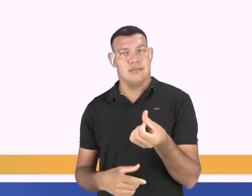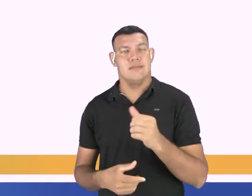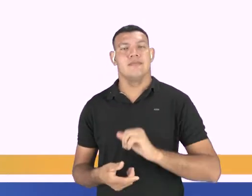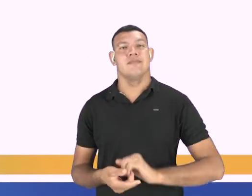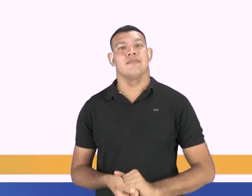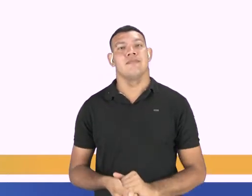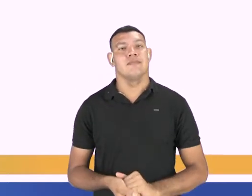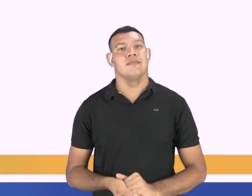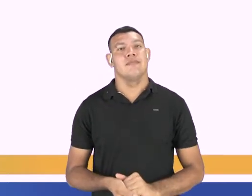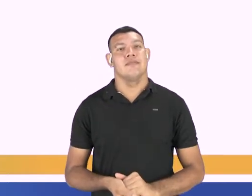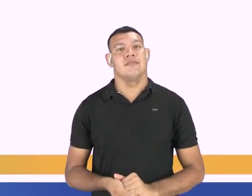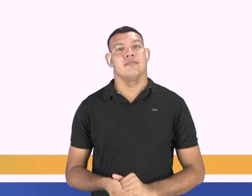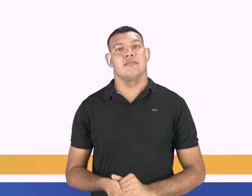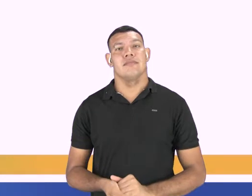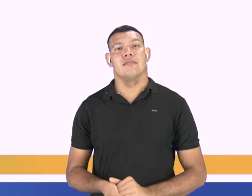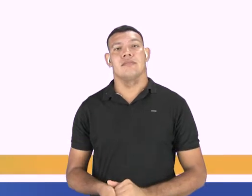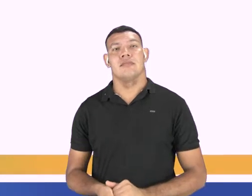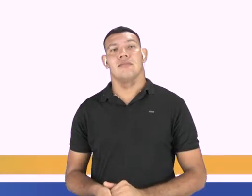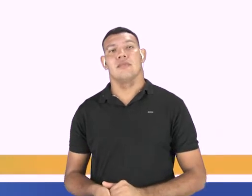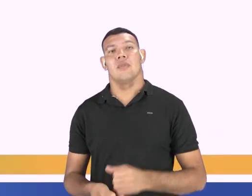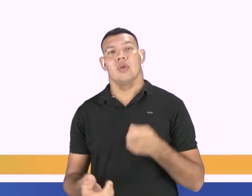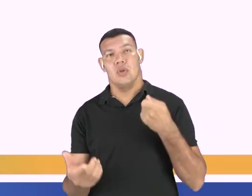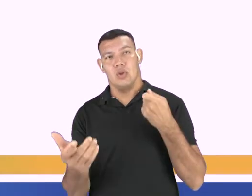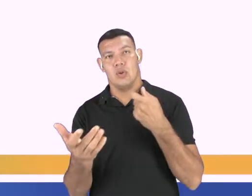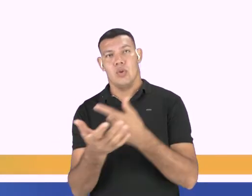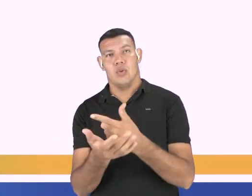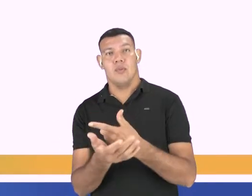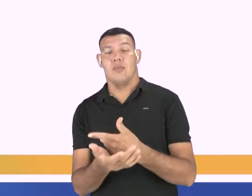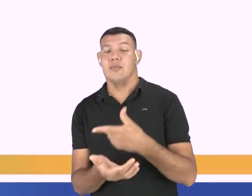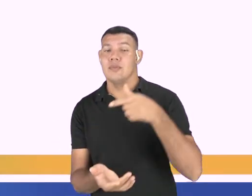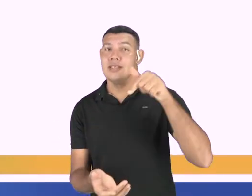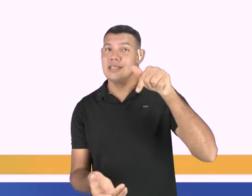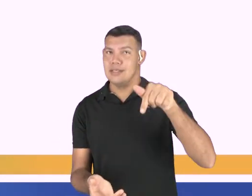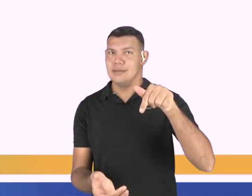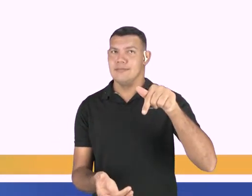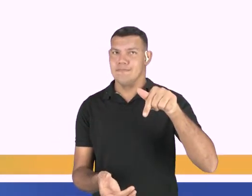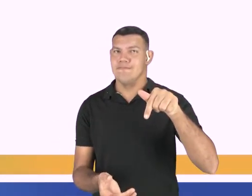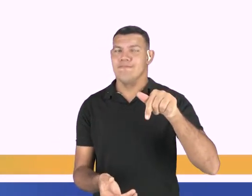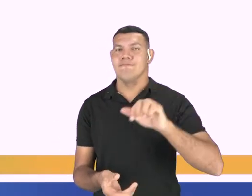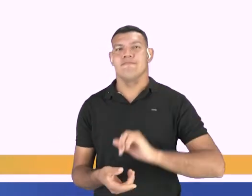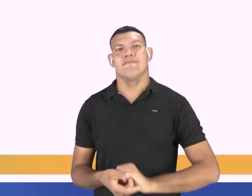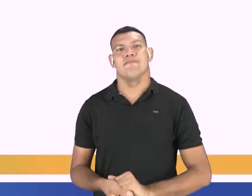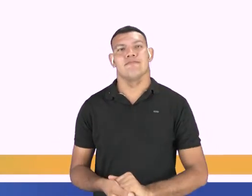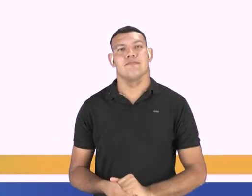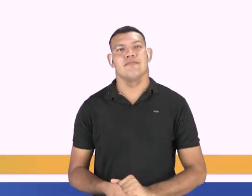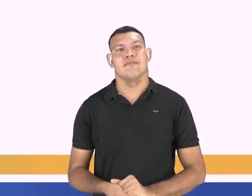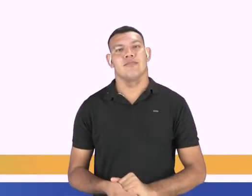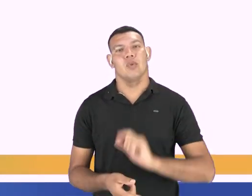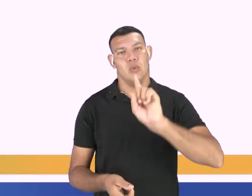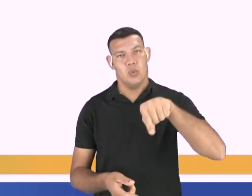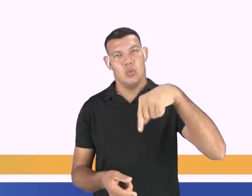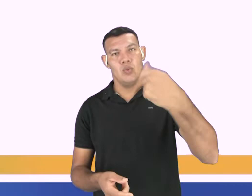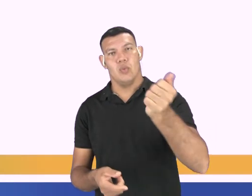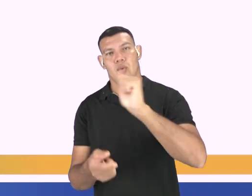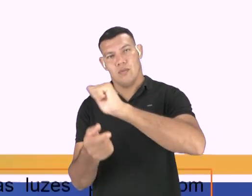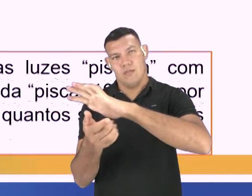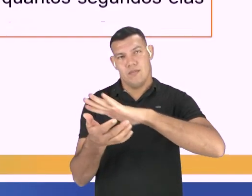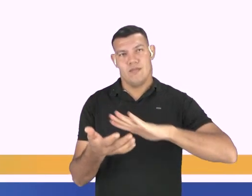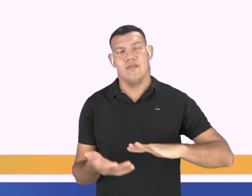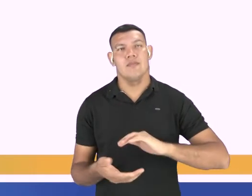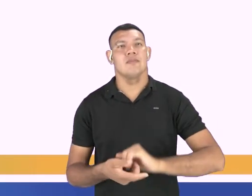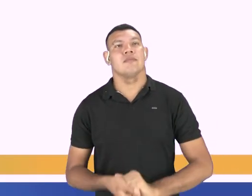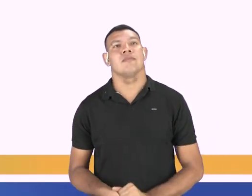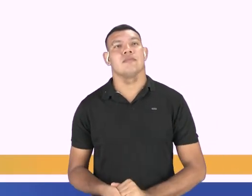ela comprará 7 embalagens no total. Tudo bem? Então, vamos lá para o nosso próximo